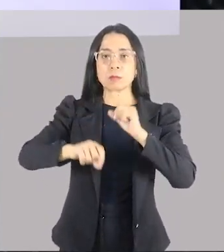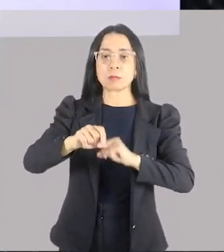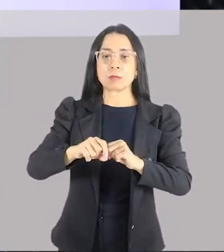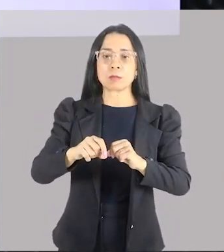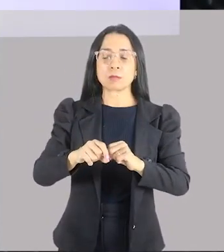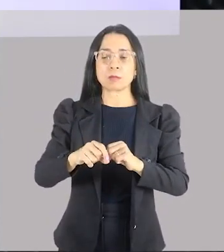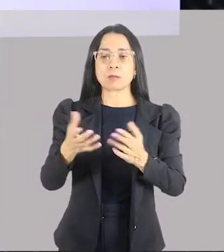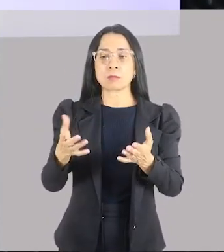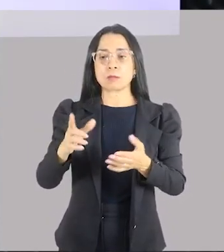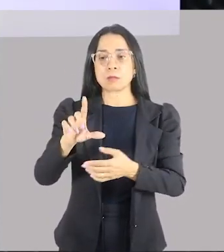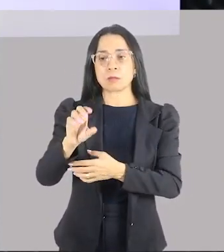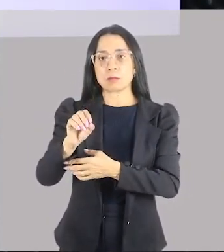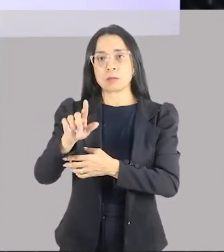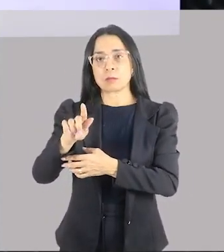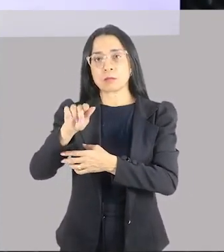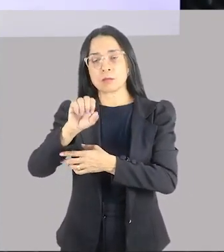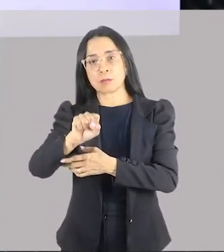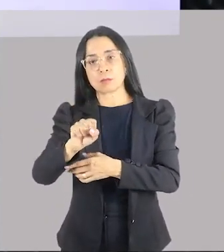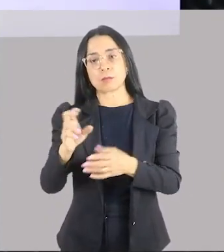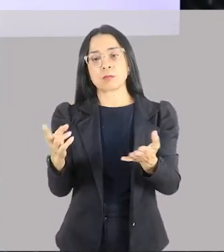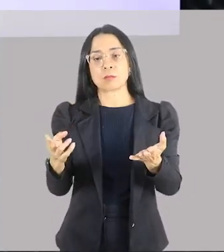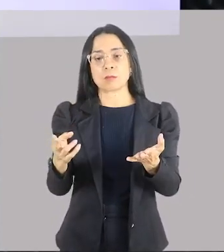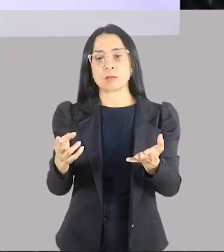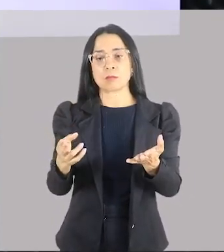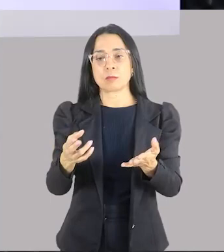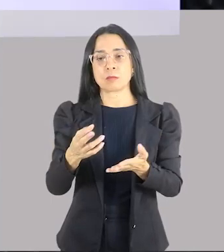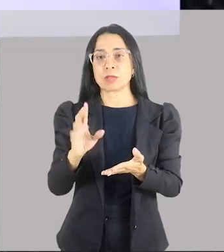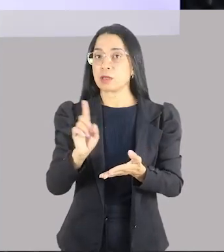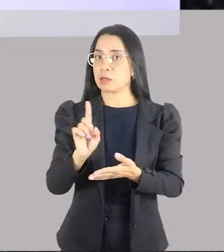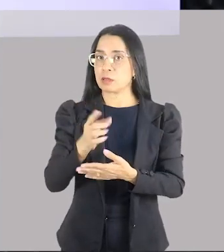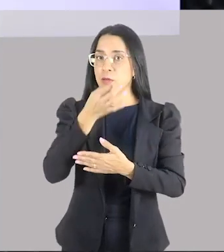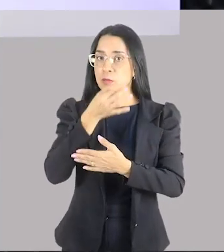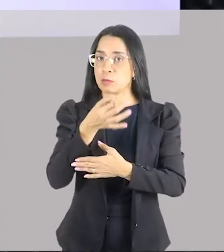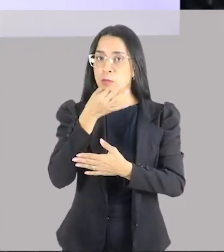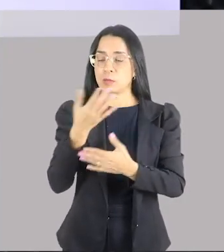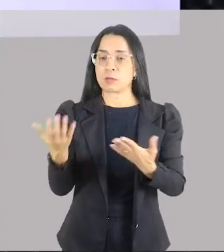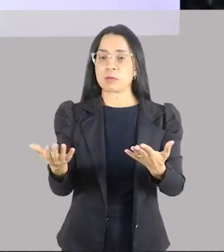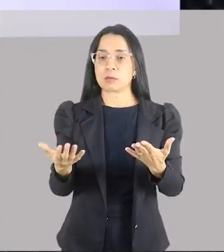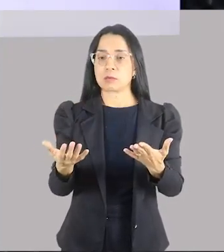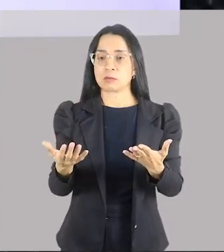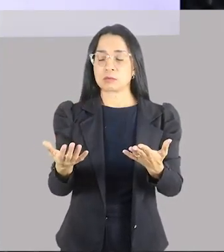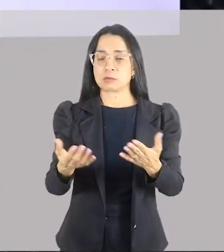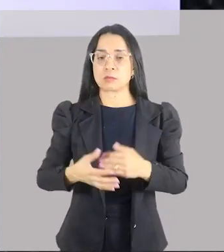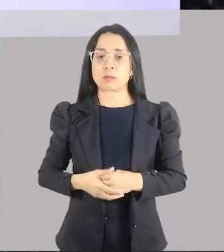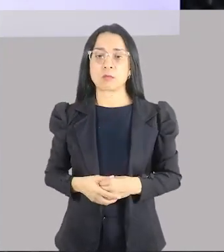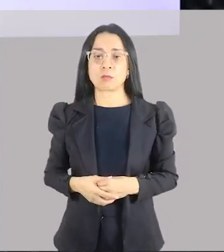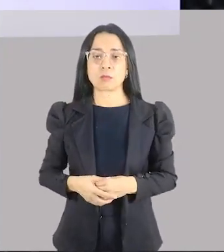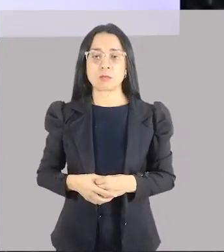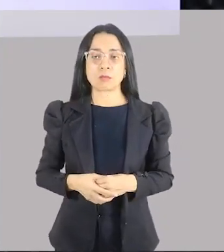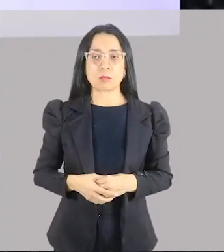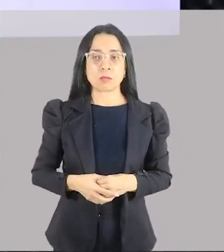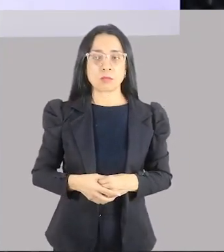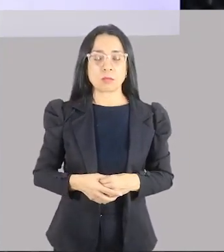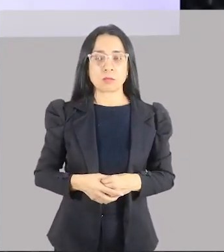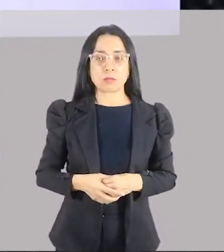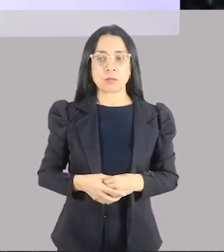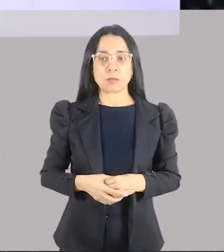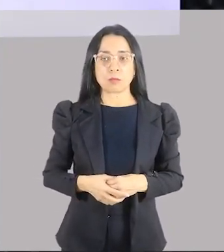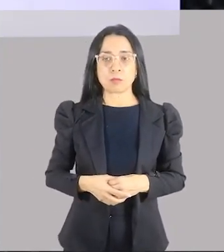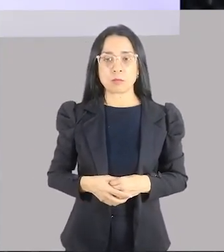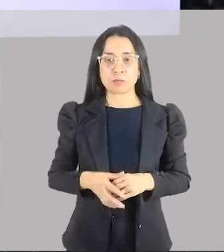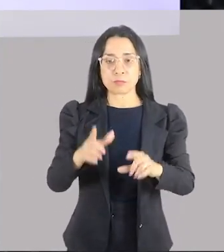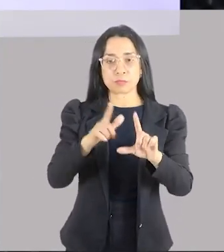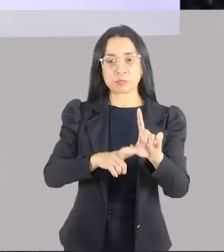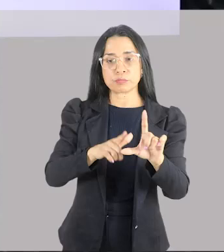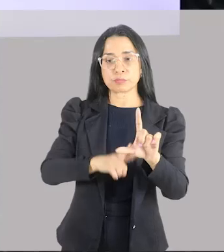do logos e não da doxa, eu acho. Que é muito rasteiro isso. Construção da